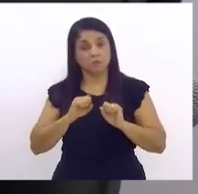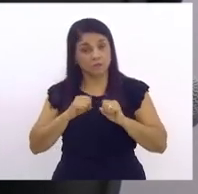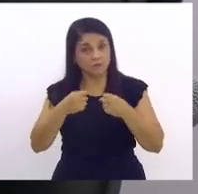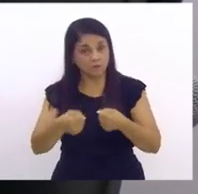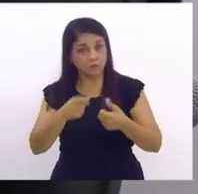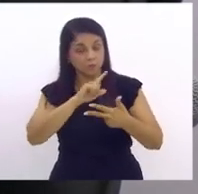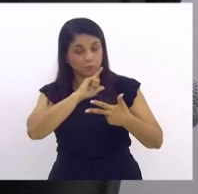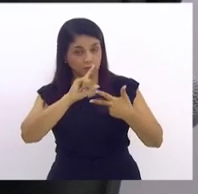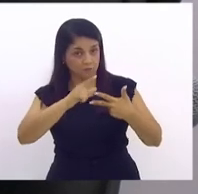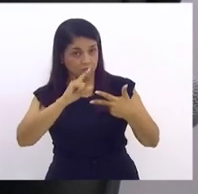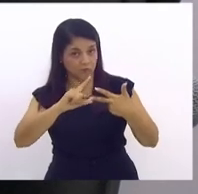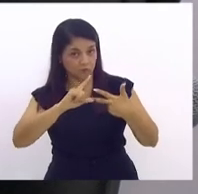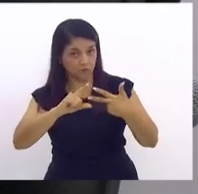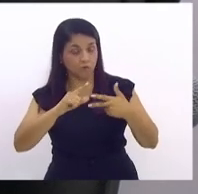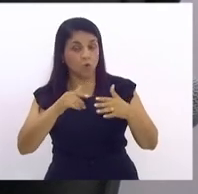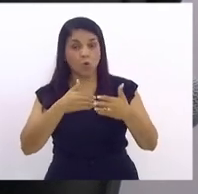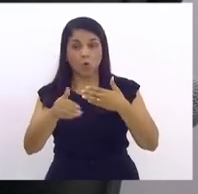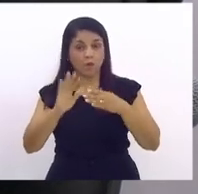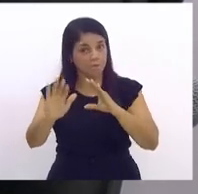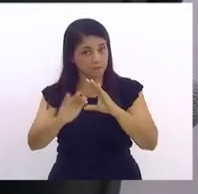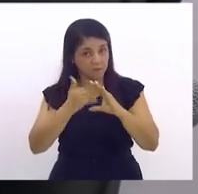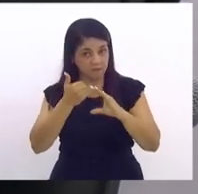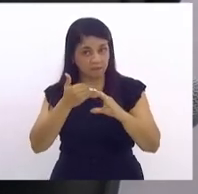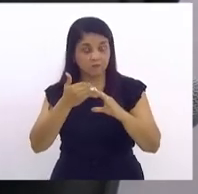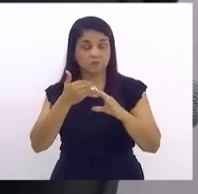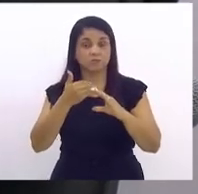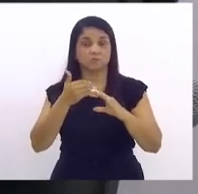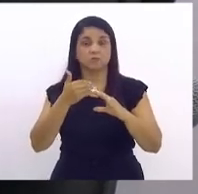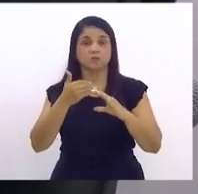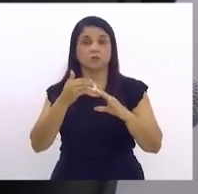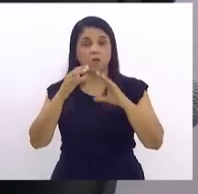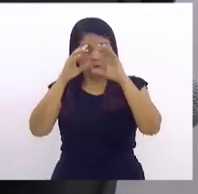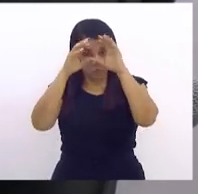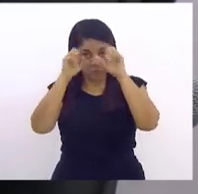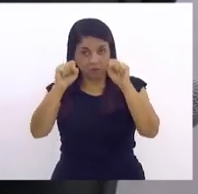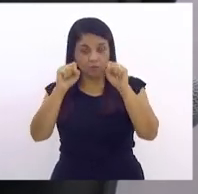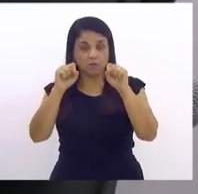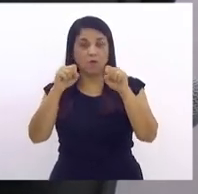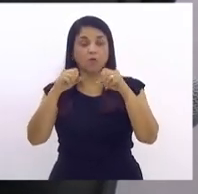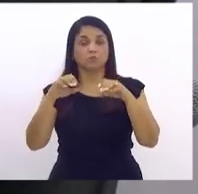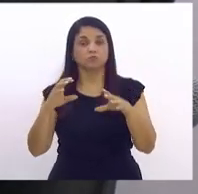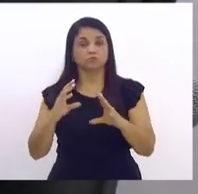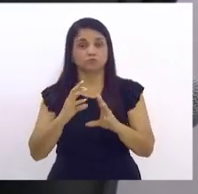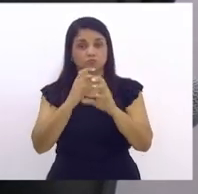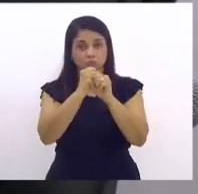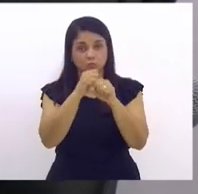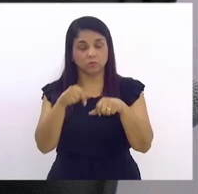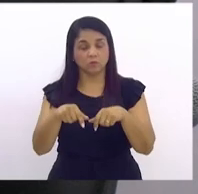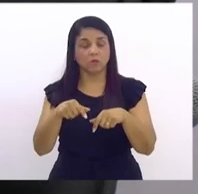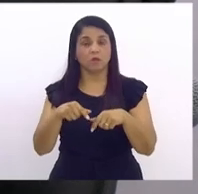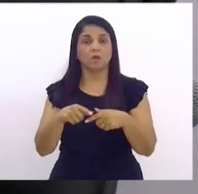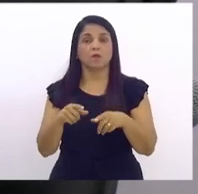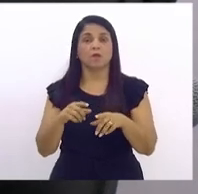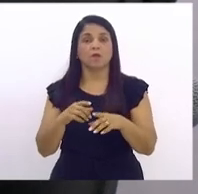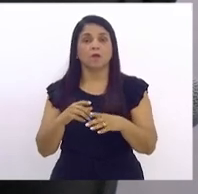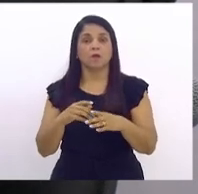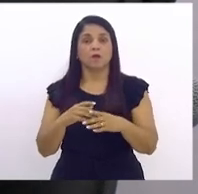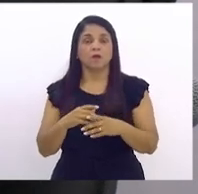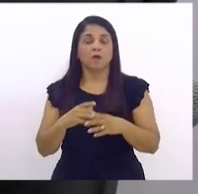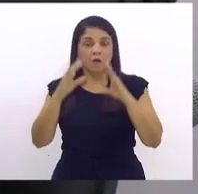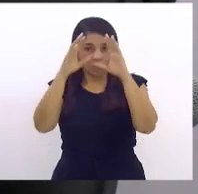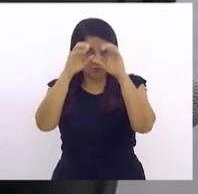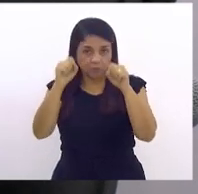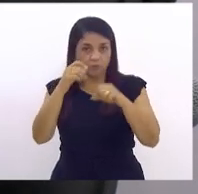de mandar qualquer mensagem que fosse relacionada ao Tribunal de Contas. Há um entendimento do Supremo Tribunal Federal no sentido de